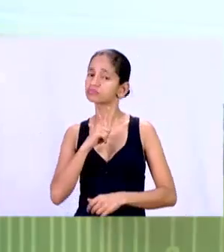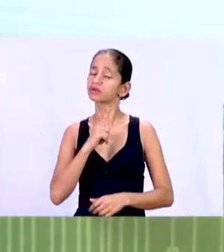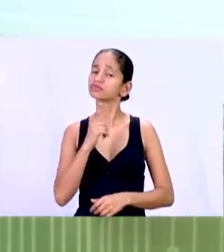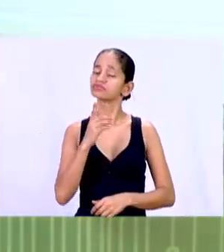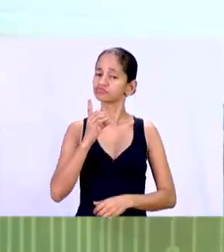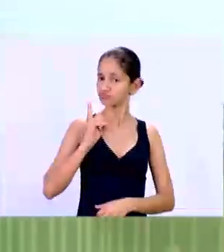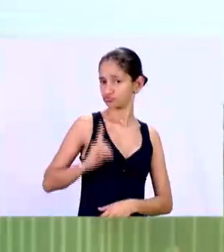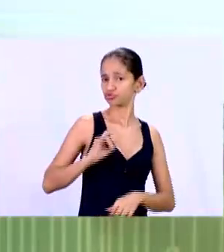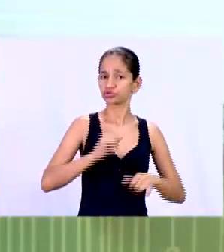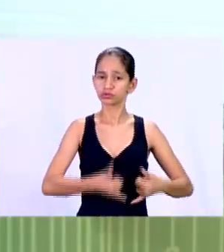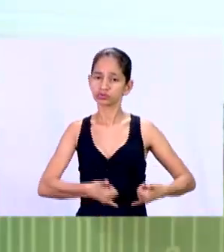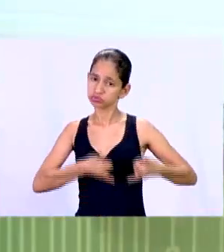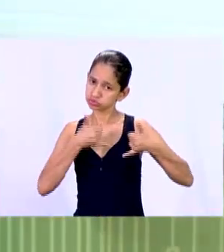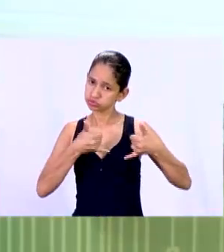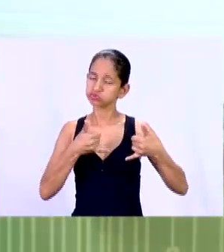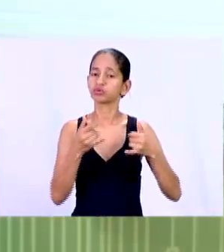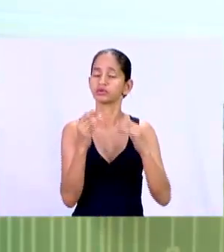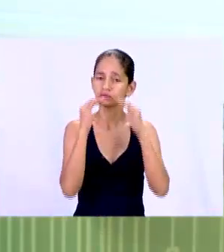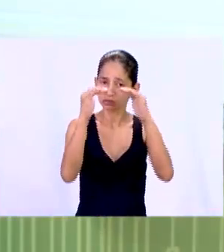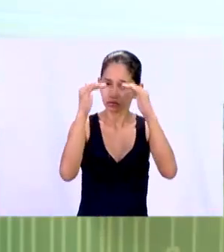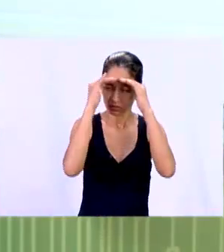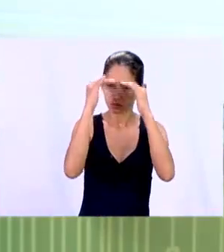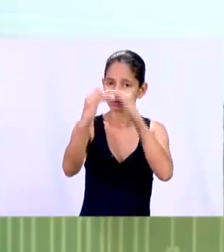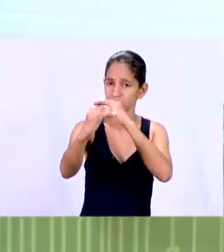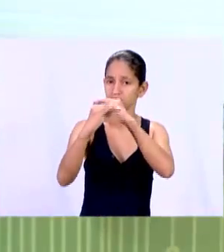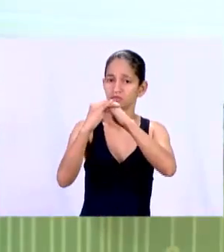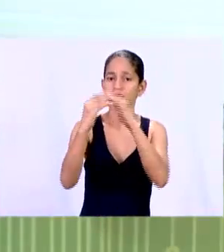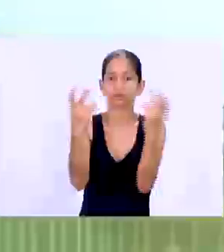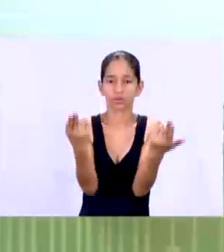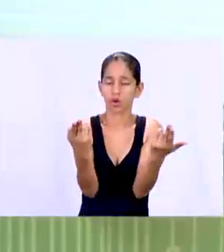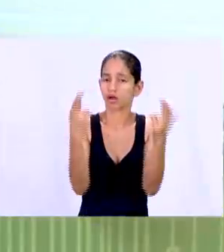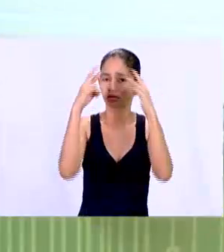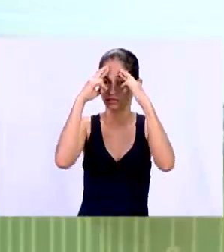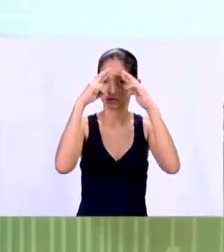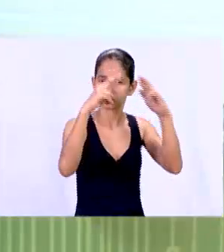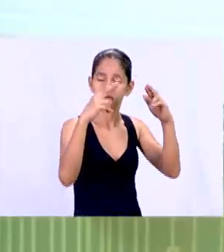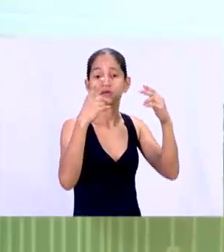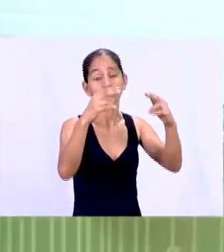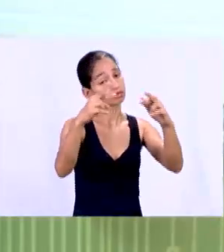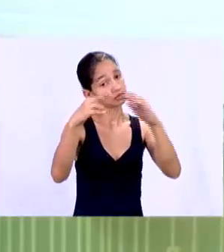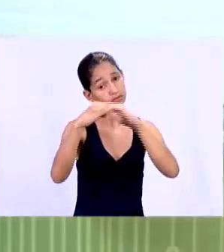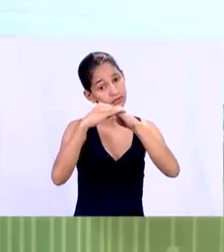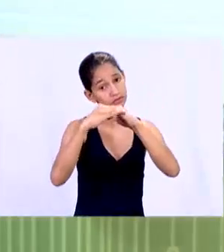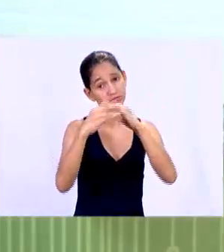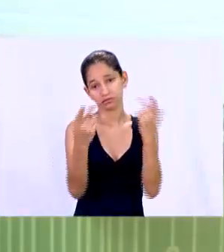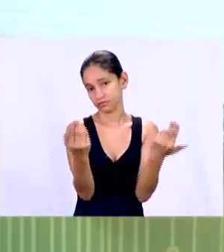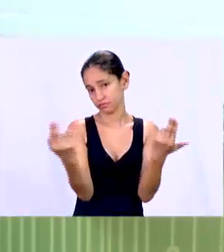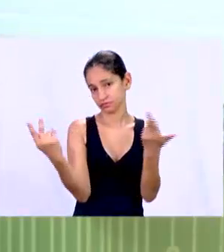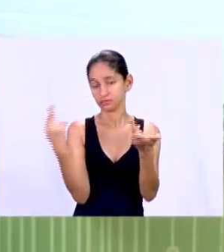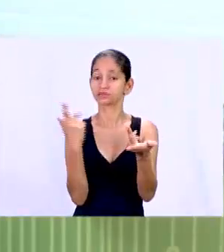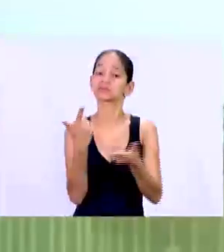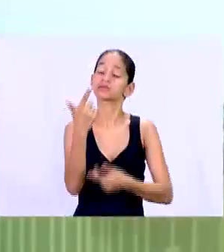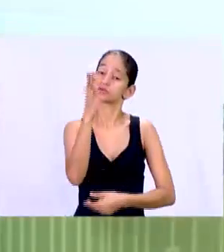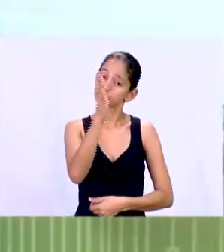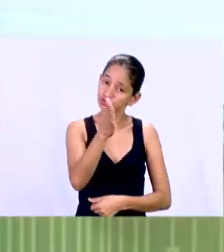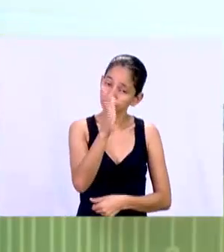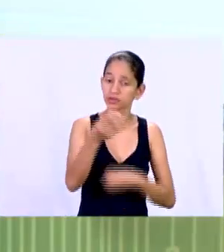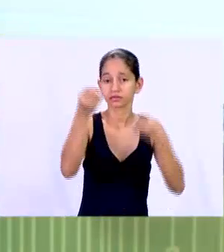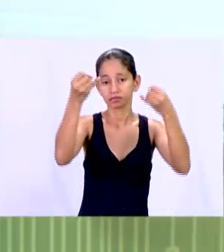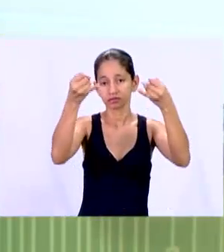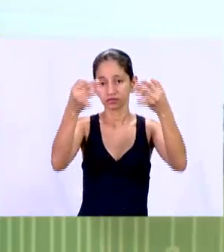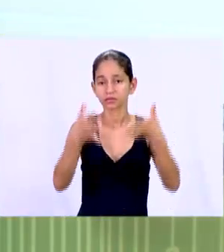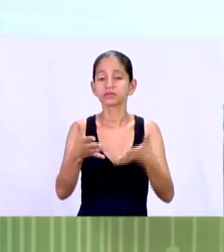o estabelecimento e o respeito à nossa dignidade. Então, como eu já falei em outras oportunidades, eu